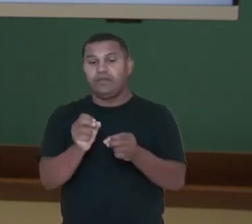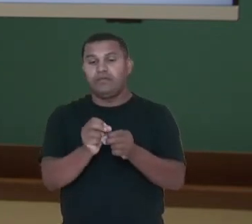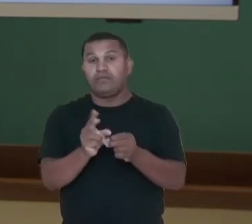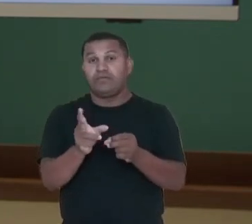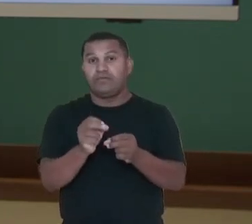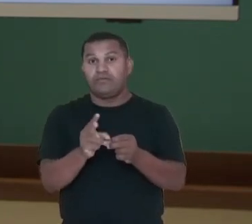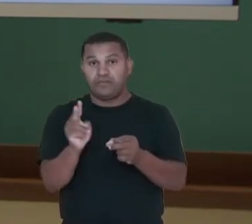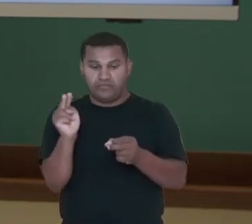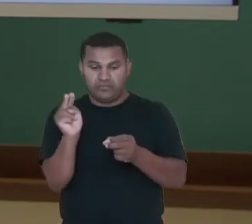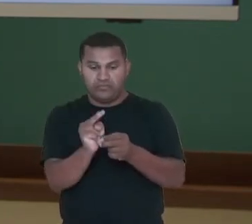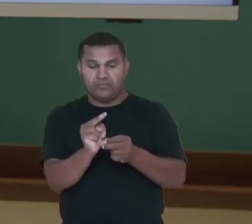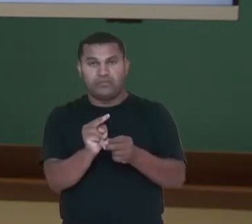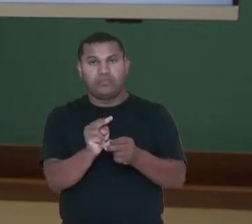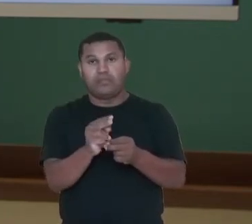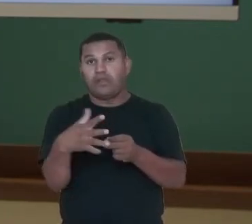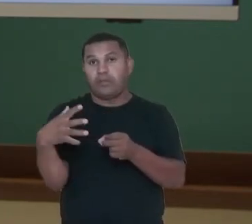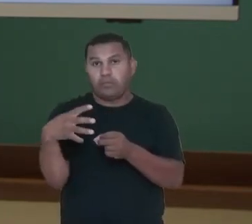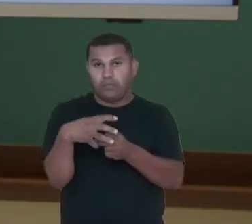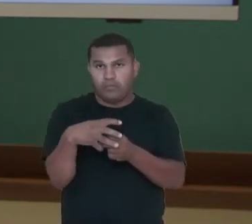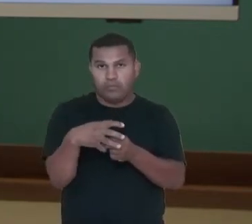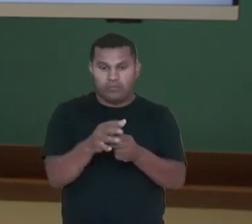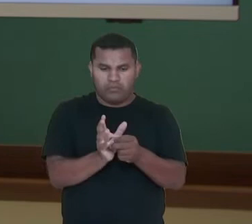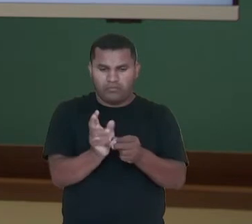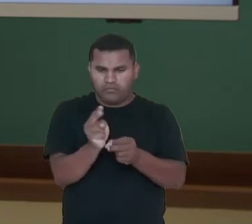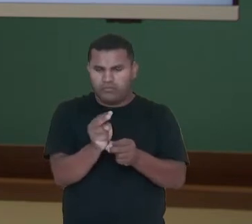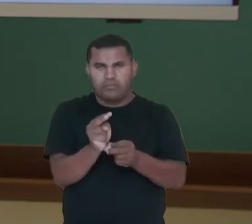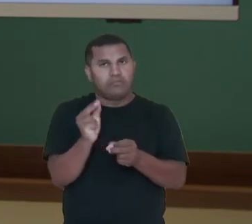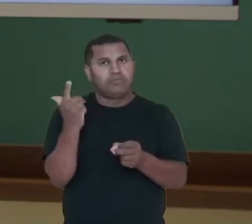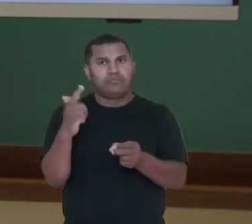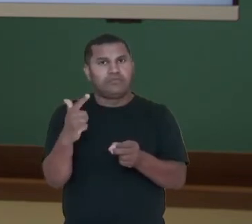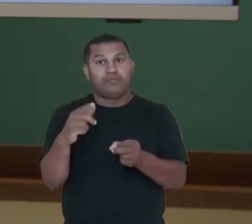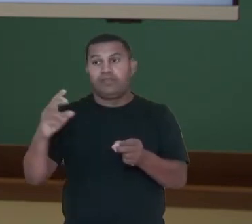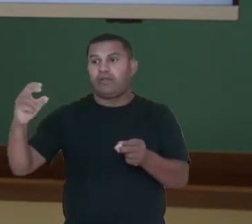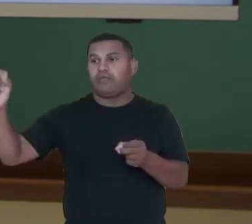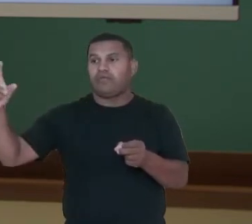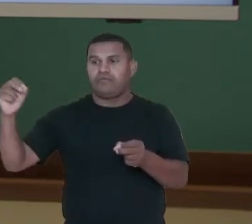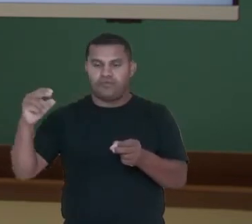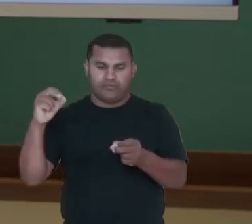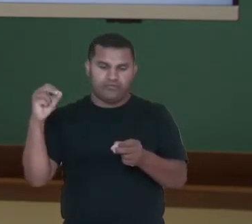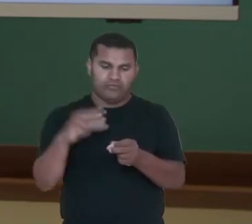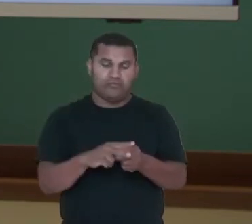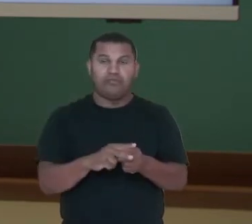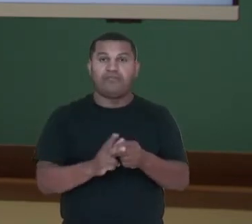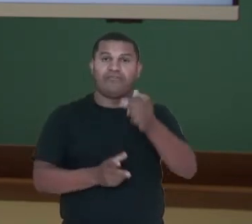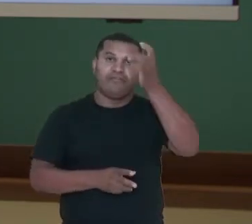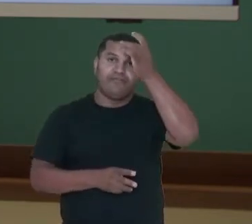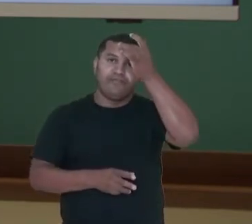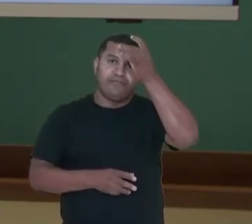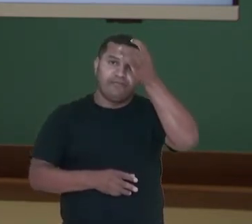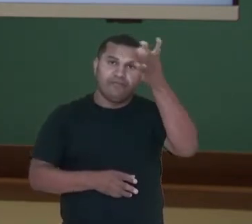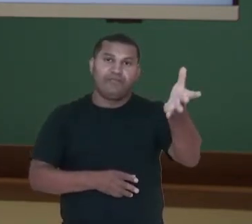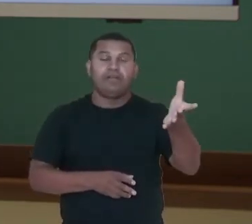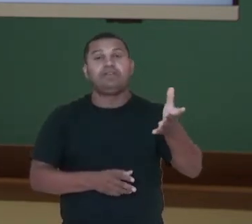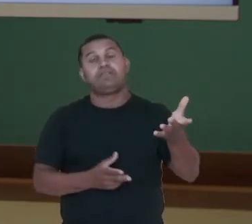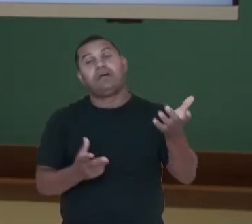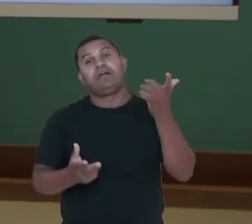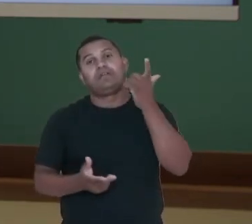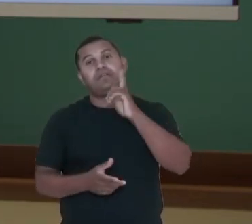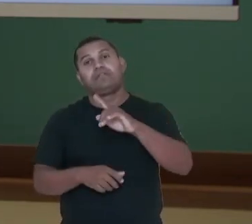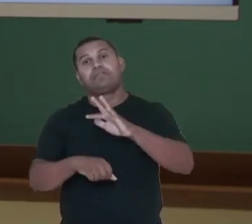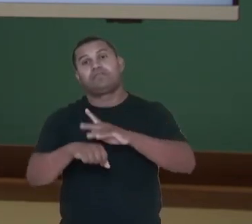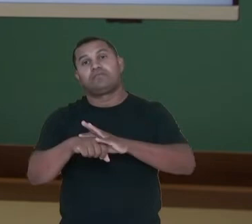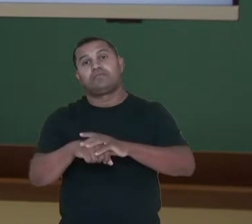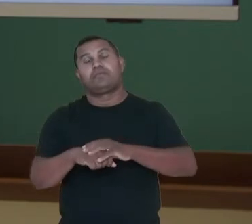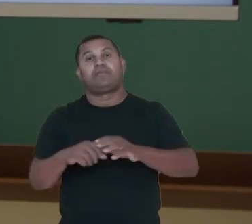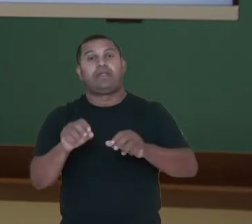Então, como eu não tenho uma identificação tão precisa, esse vírus acaba infectando muito mais